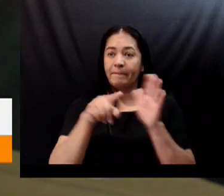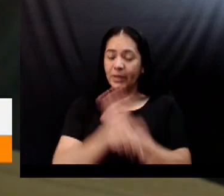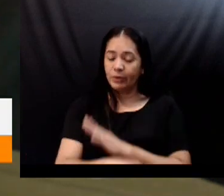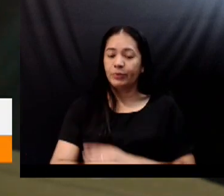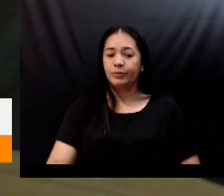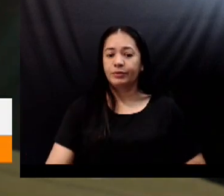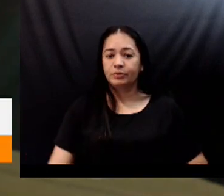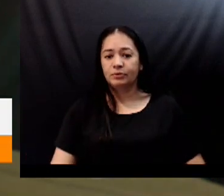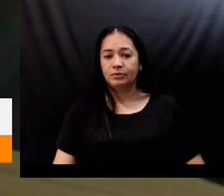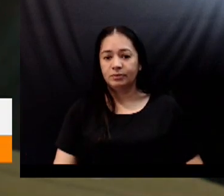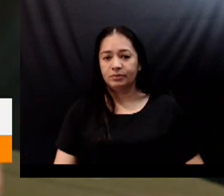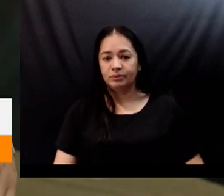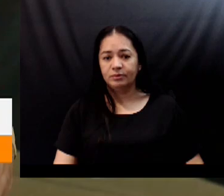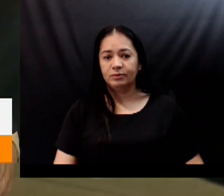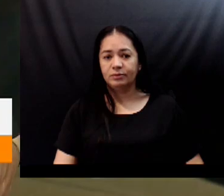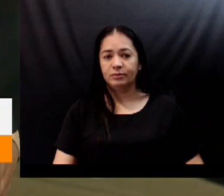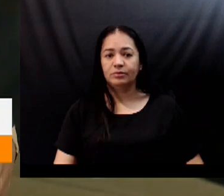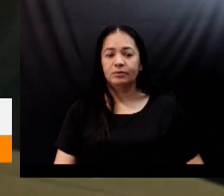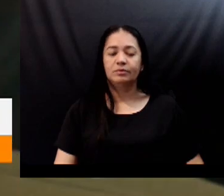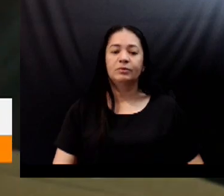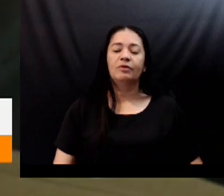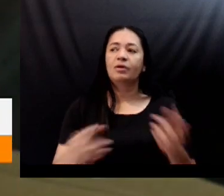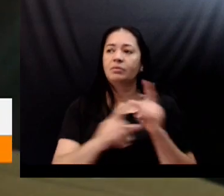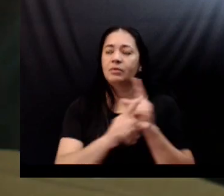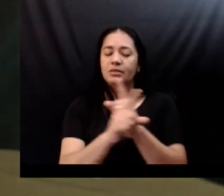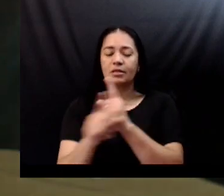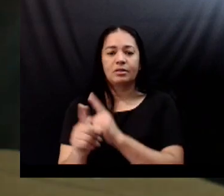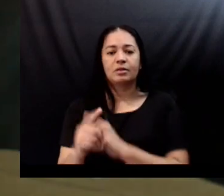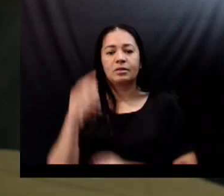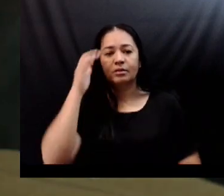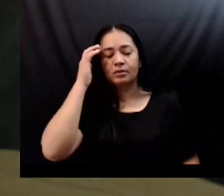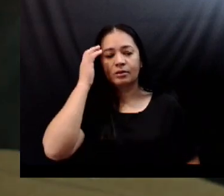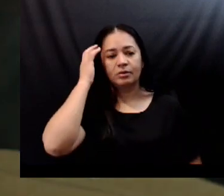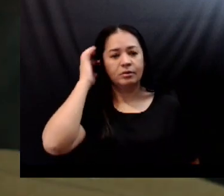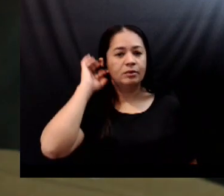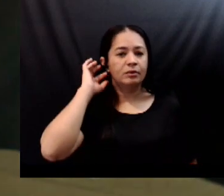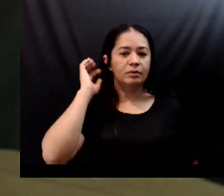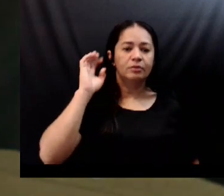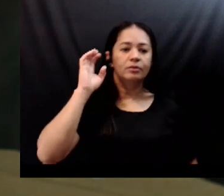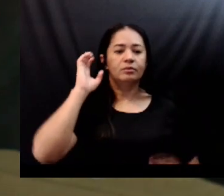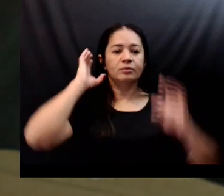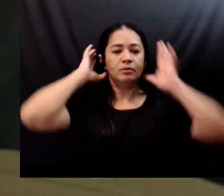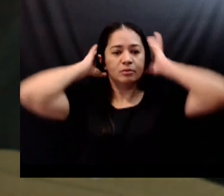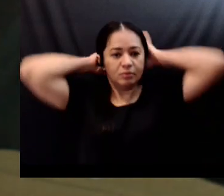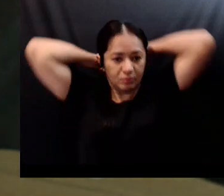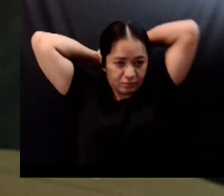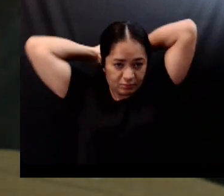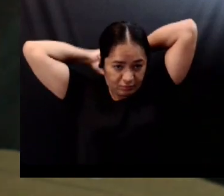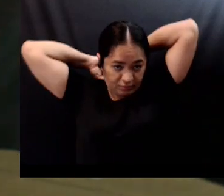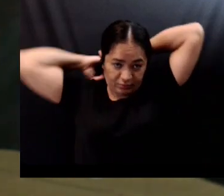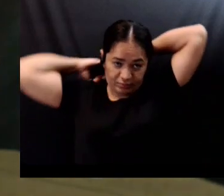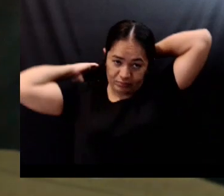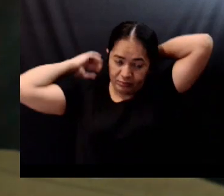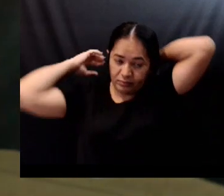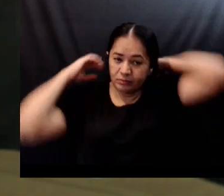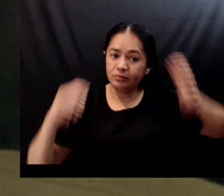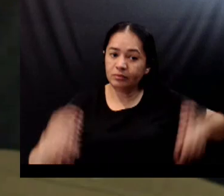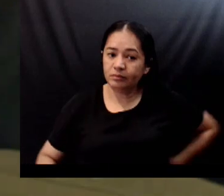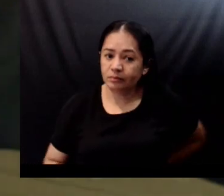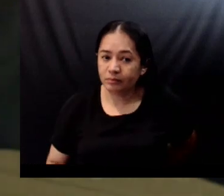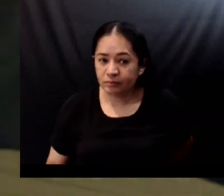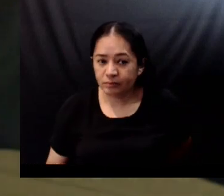aí os nossos telespectadores. Pode colocar a produção, deixa eu ver quem é que está com a gente. Vamos dar bom dia para Márcia